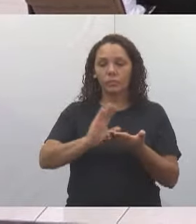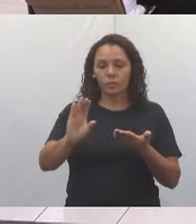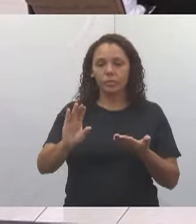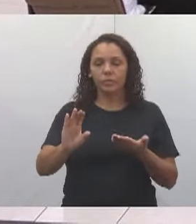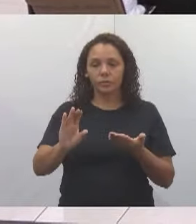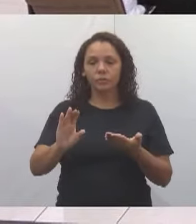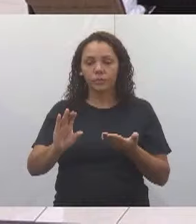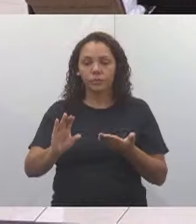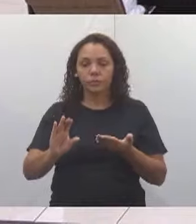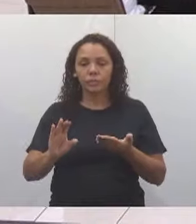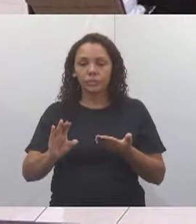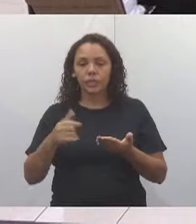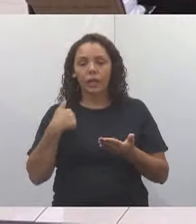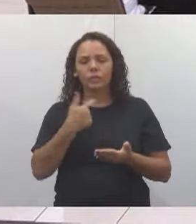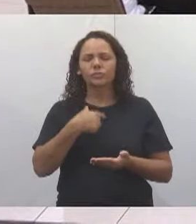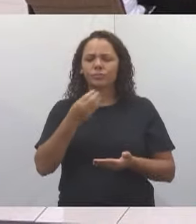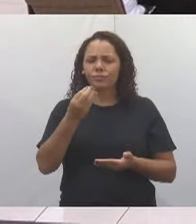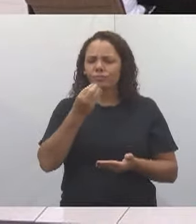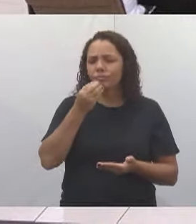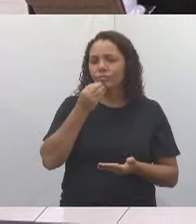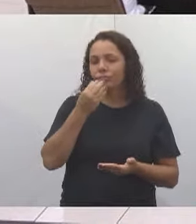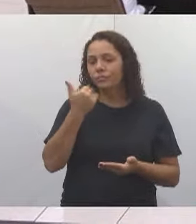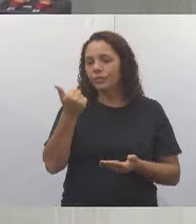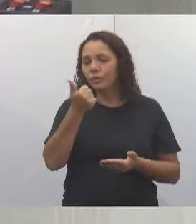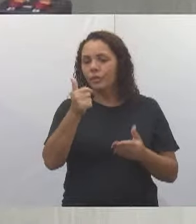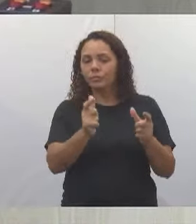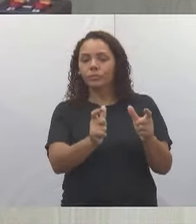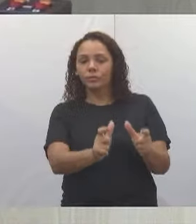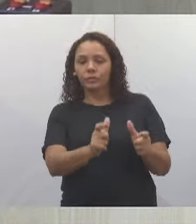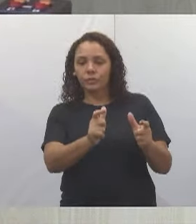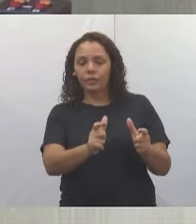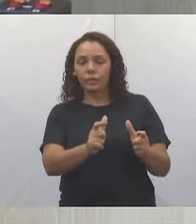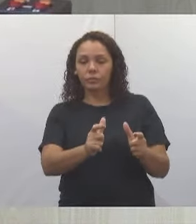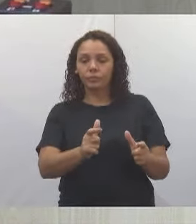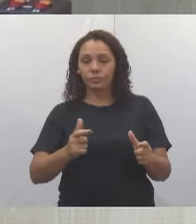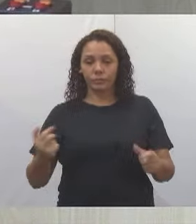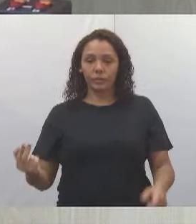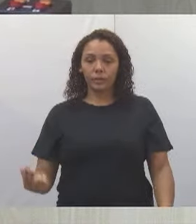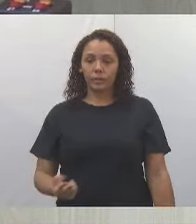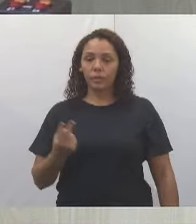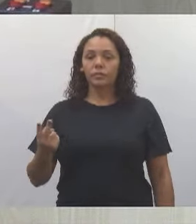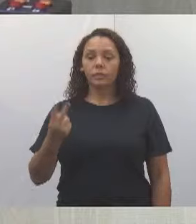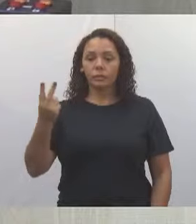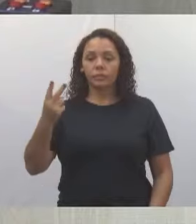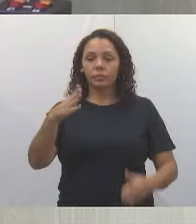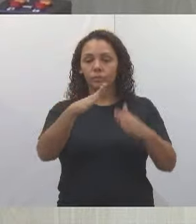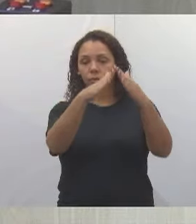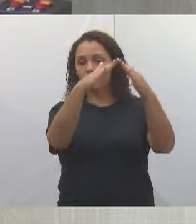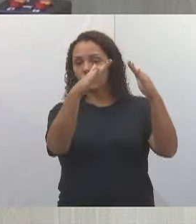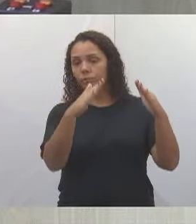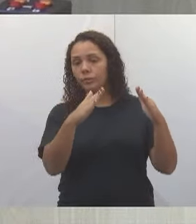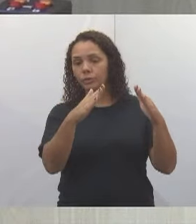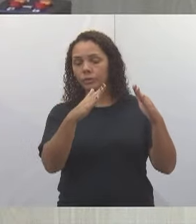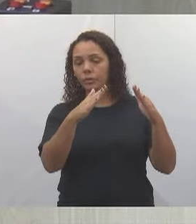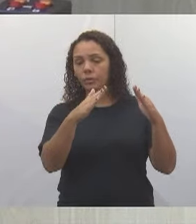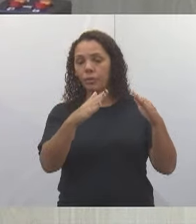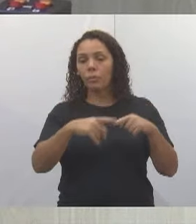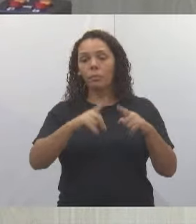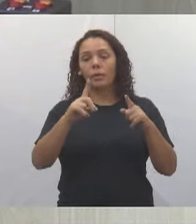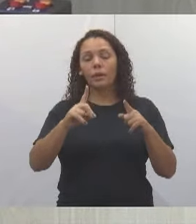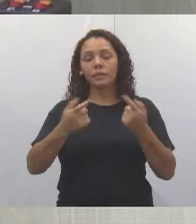para fazer. A gente está tentando melhorar lá o setor. É de grande valia essa cobertura, mas a gente tem, antes de